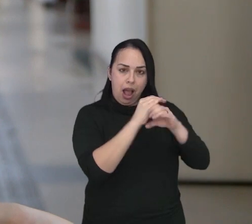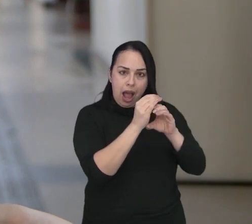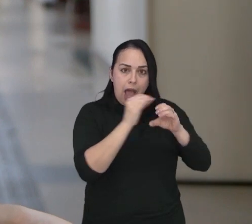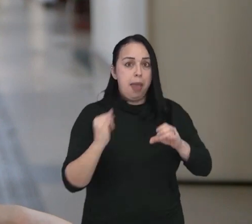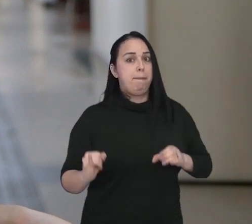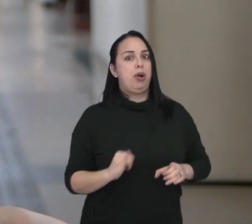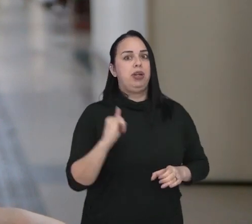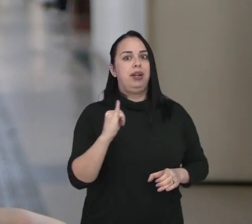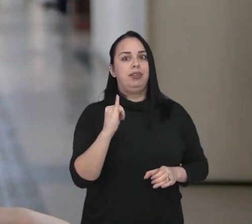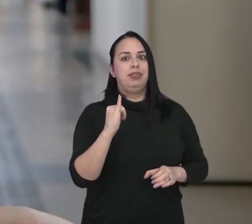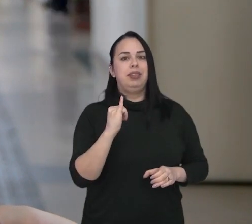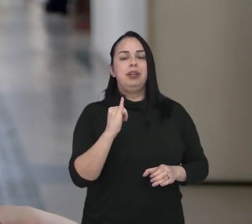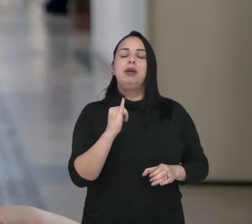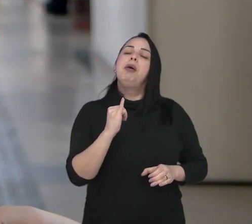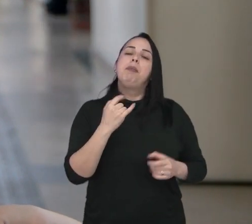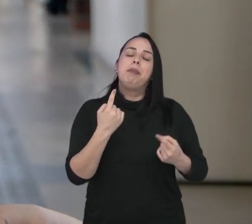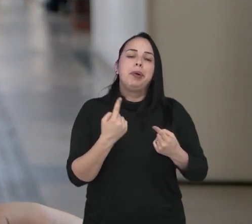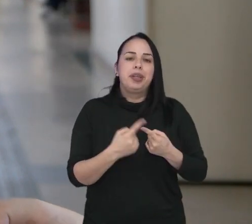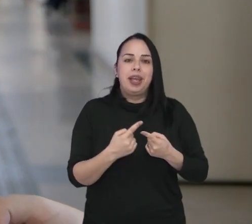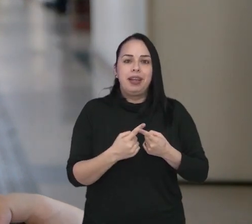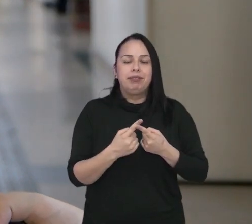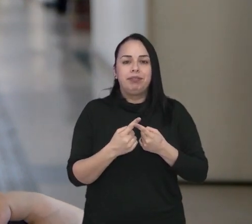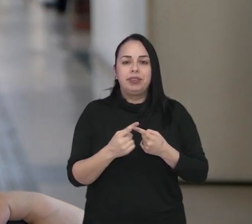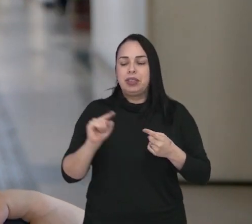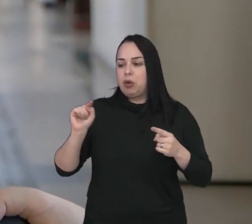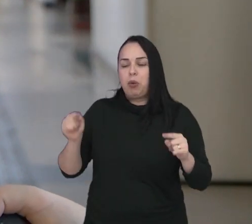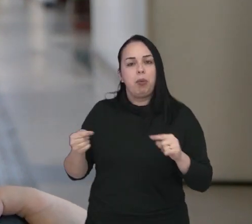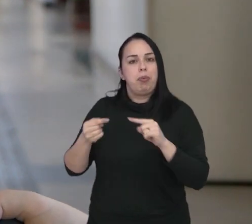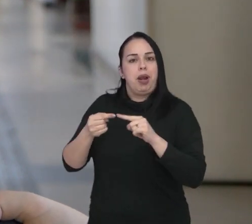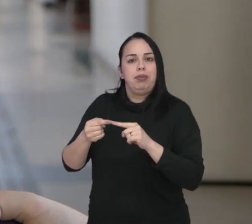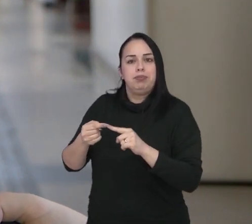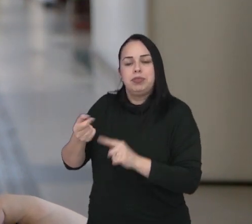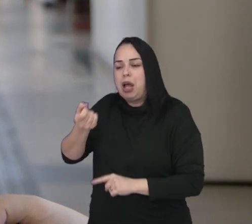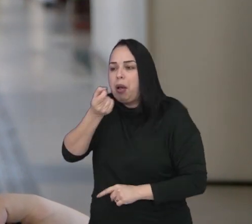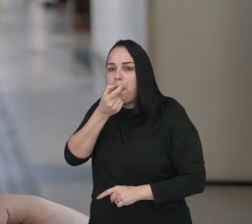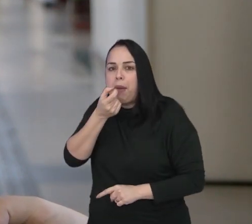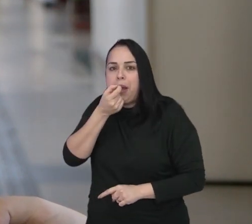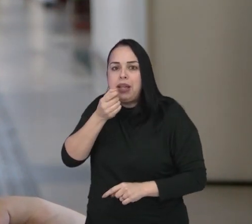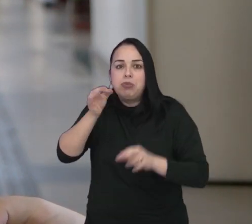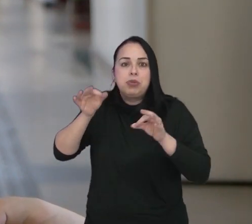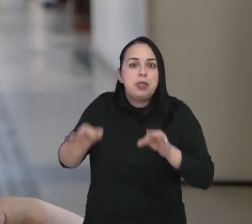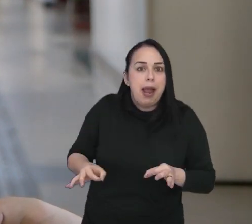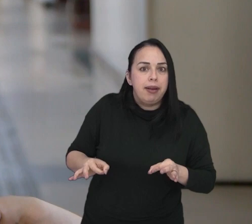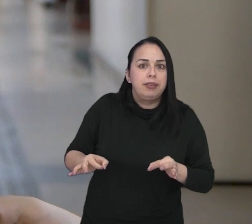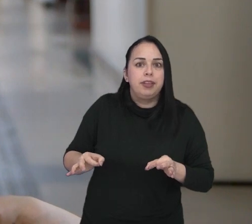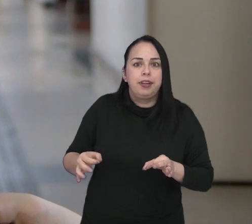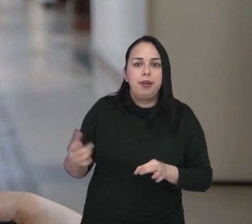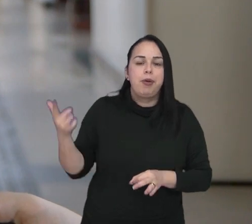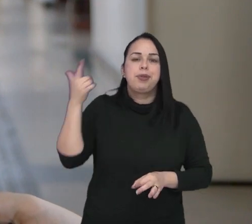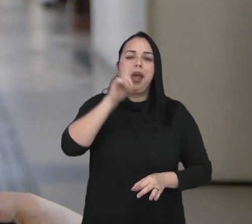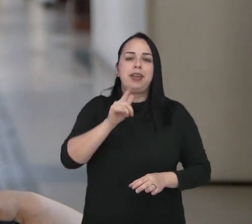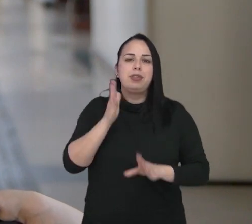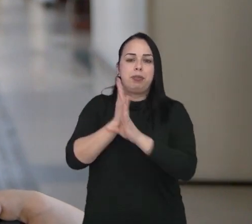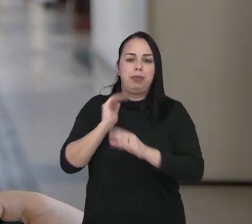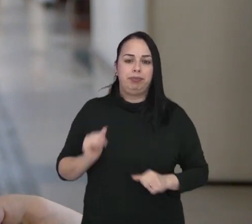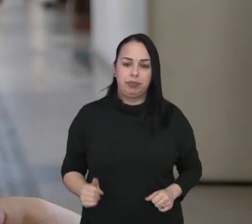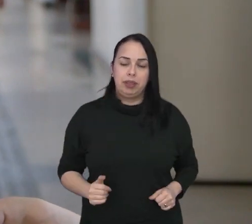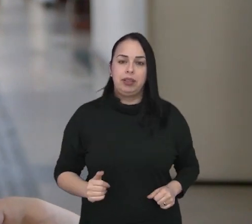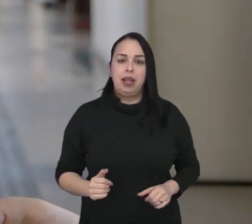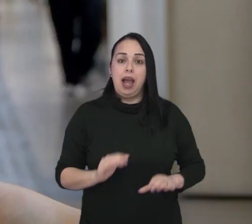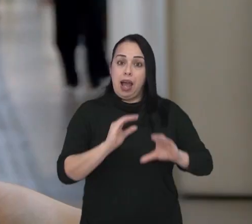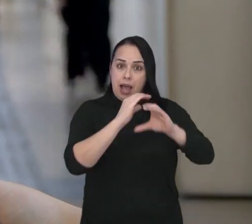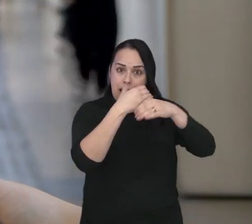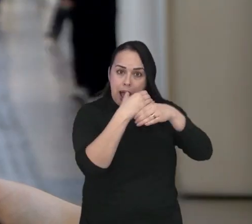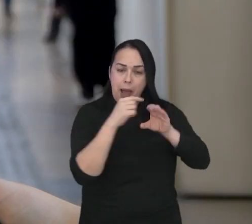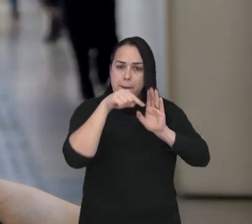são investigações científicas que elas garantem a eficácia e segurança do produto, ou do tratamento, ou da vacina